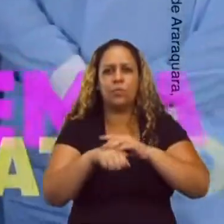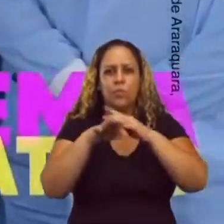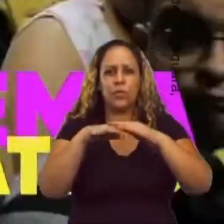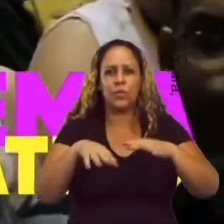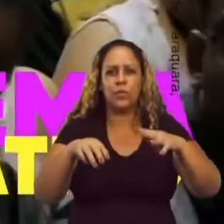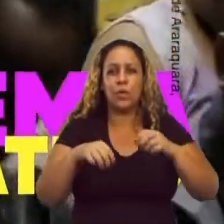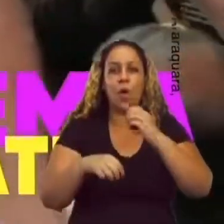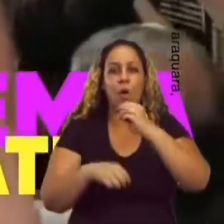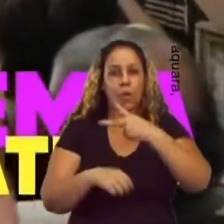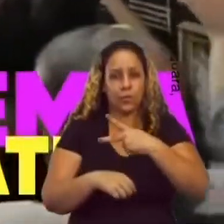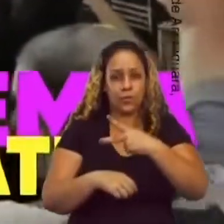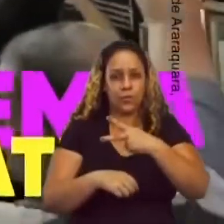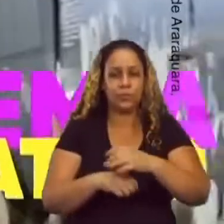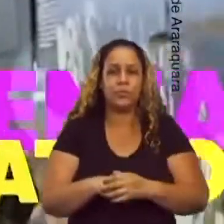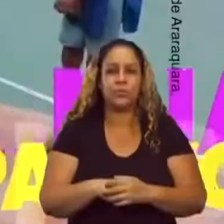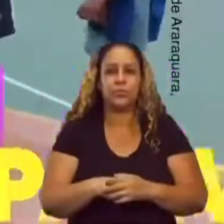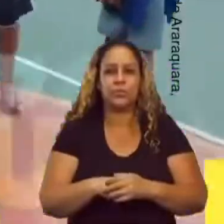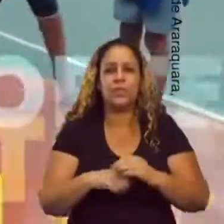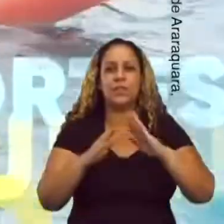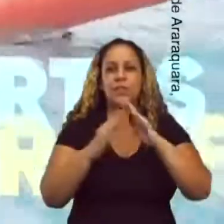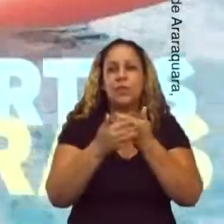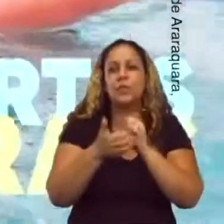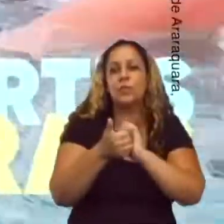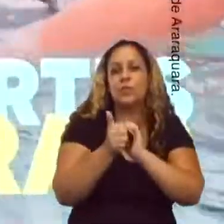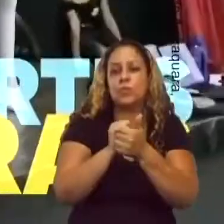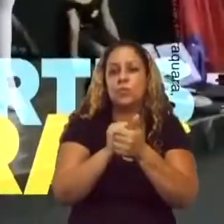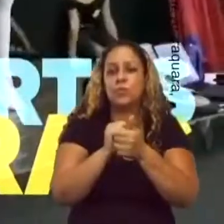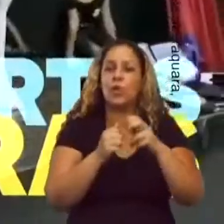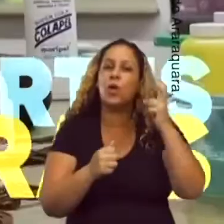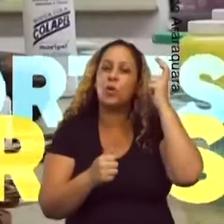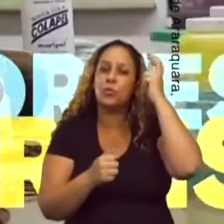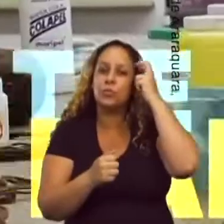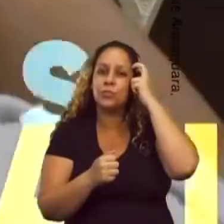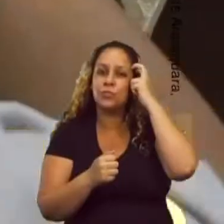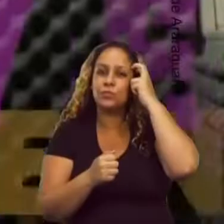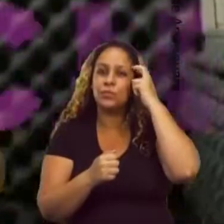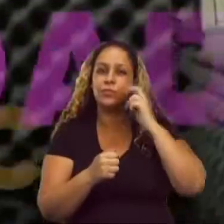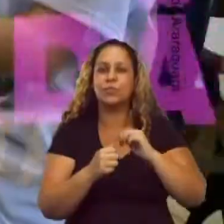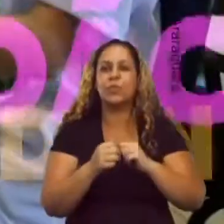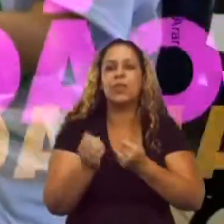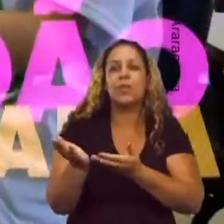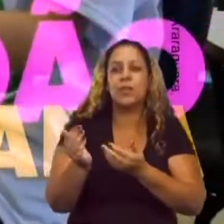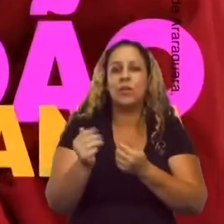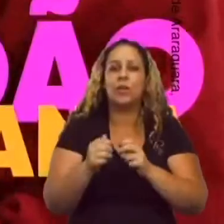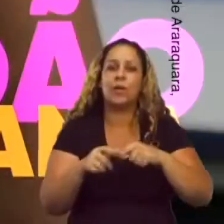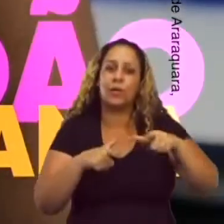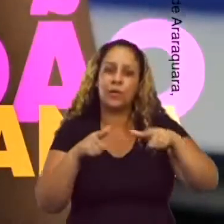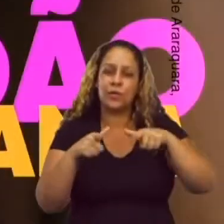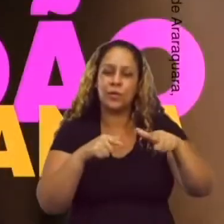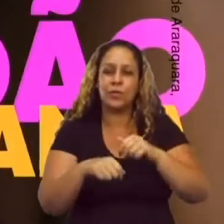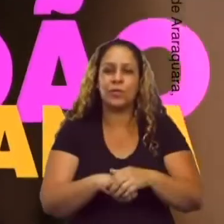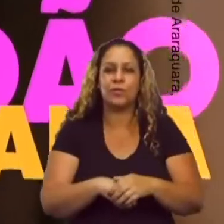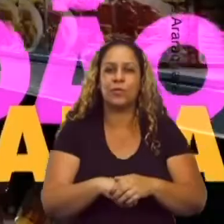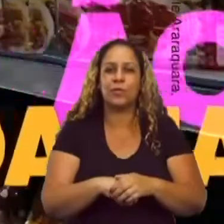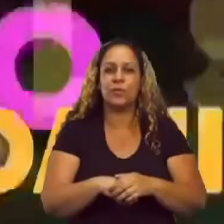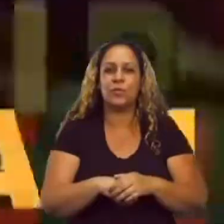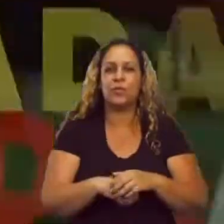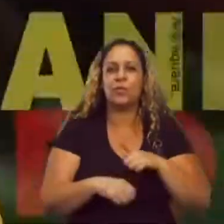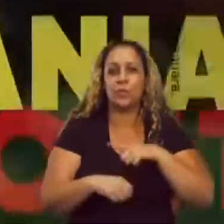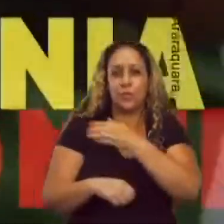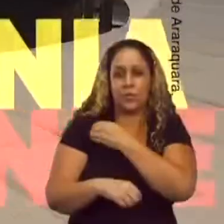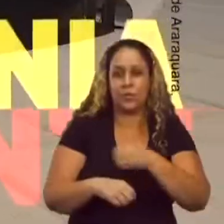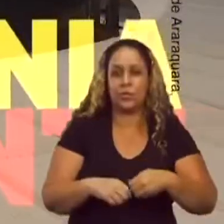Combate à pandemia, orçamento participativo, escolinhas de esportes, oficinas culturais, jovem cidadão, frentes da cidadania,